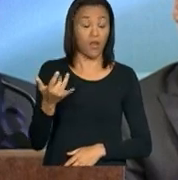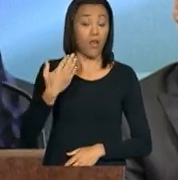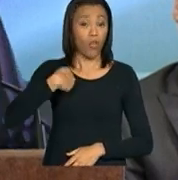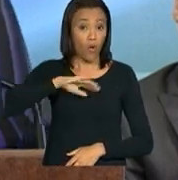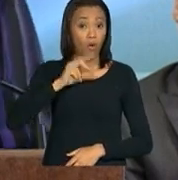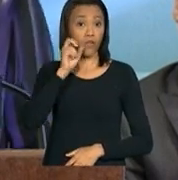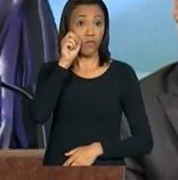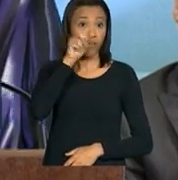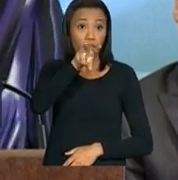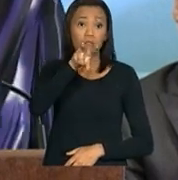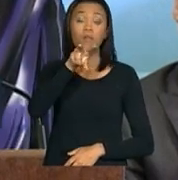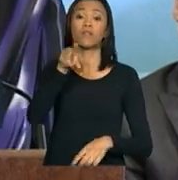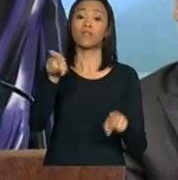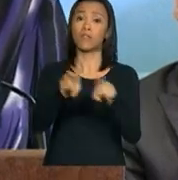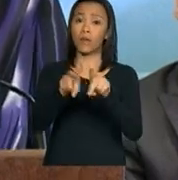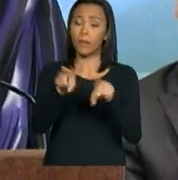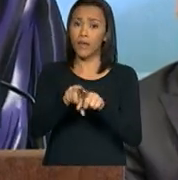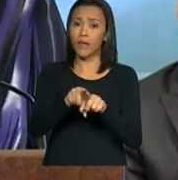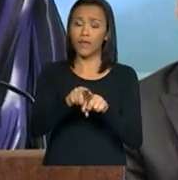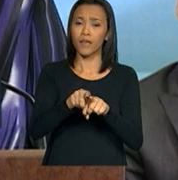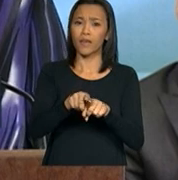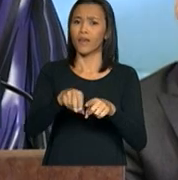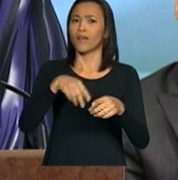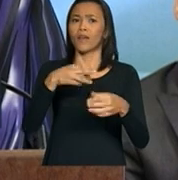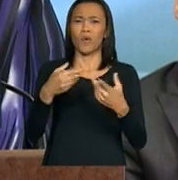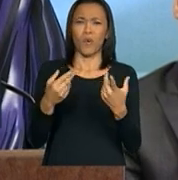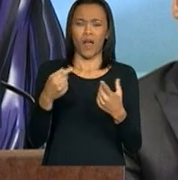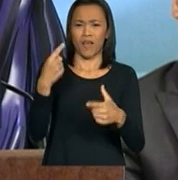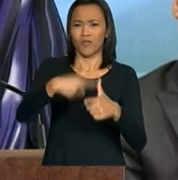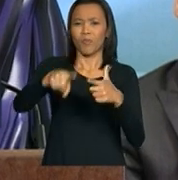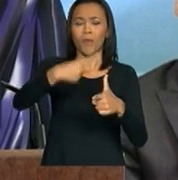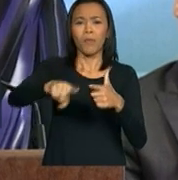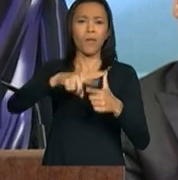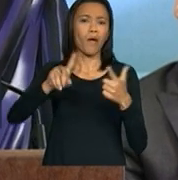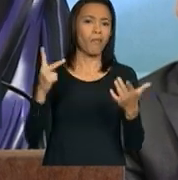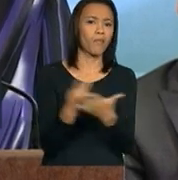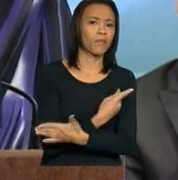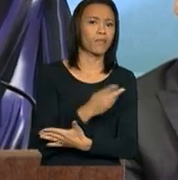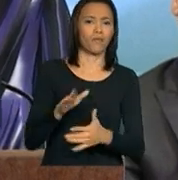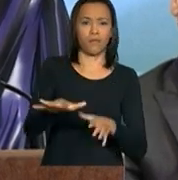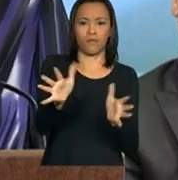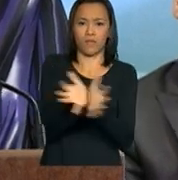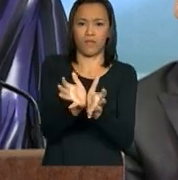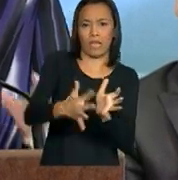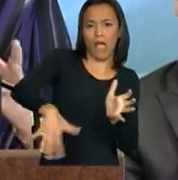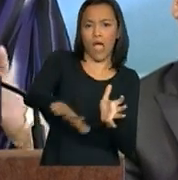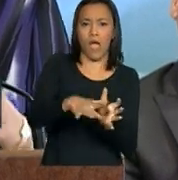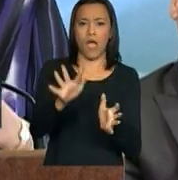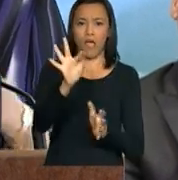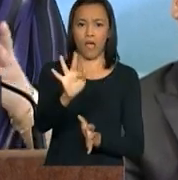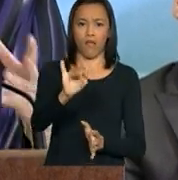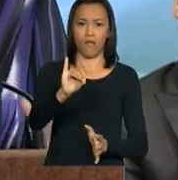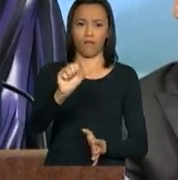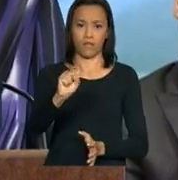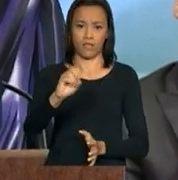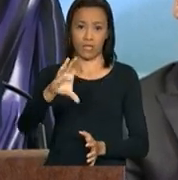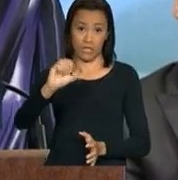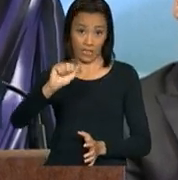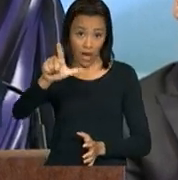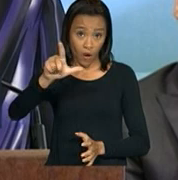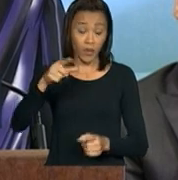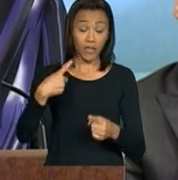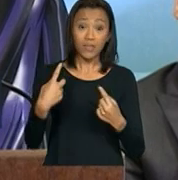isso também nos conflitos sobre a questão fiscal nos Estados Unidos então a capacidade de estruturar